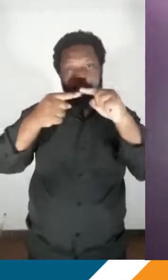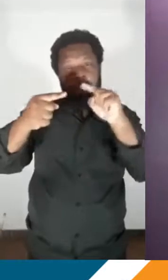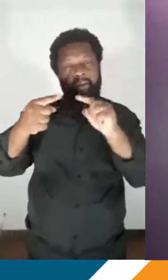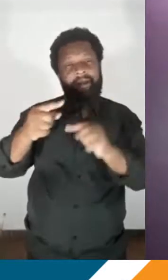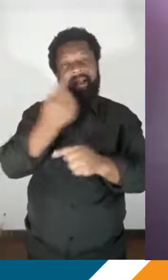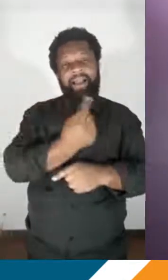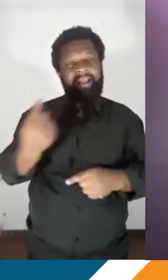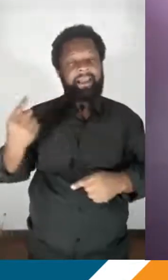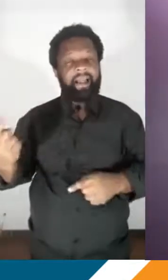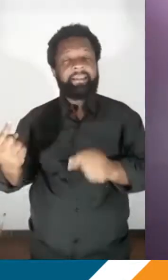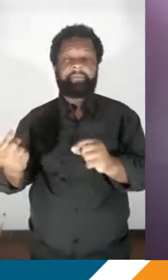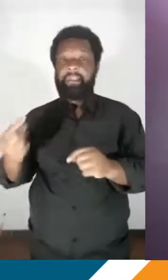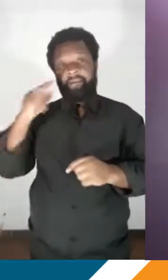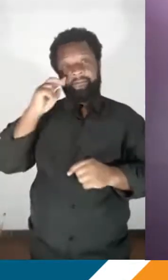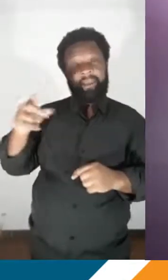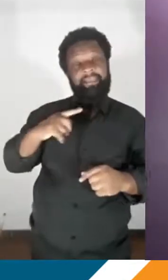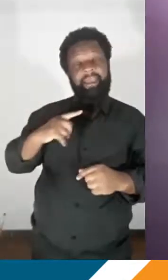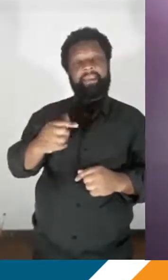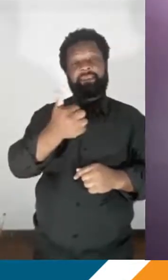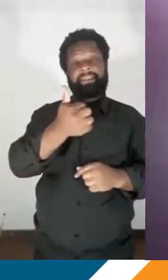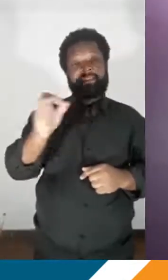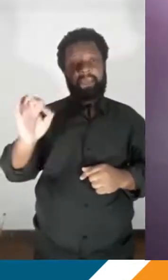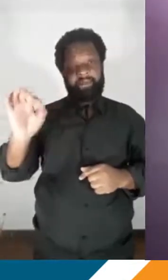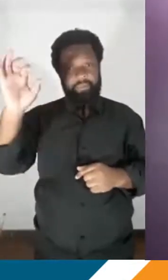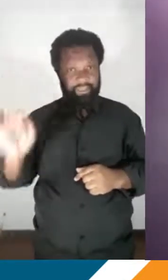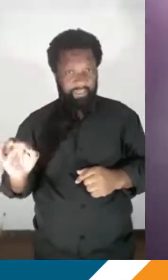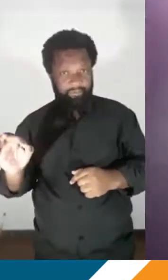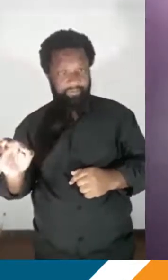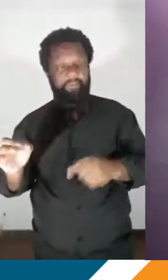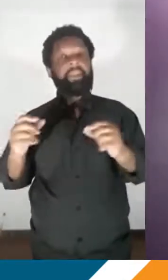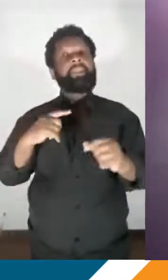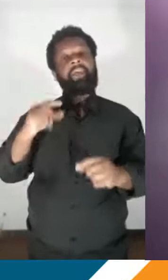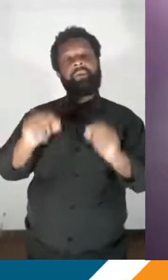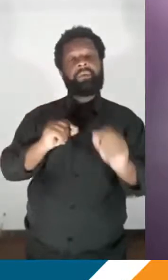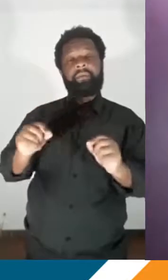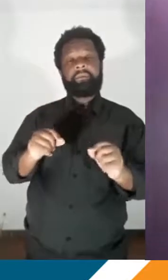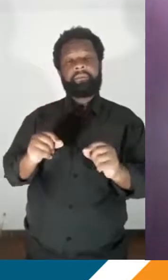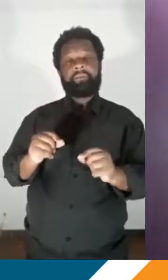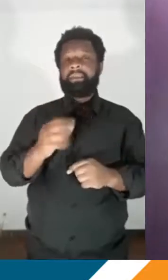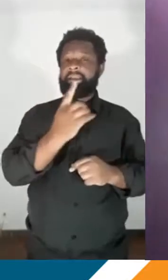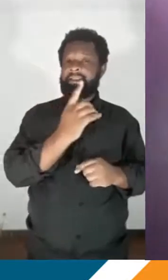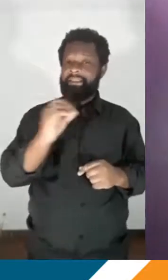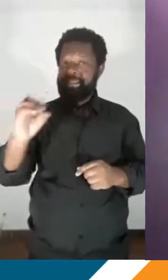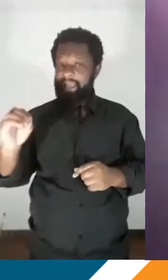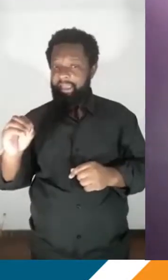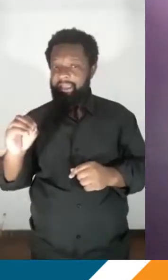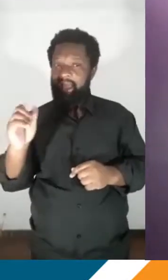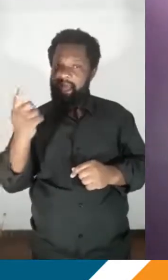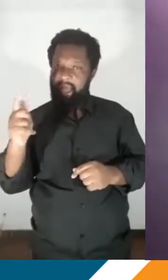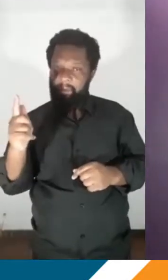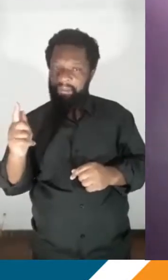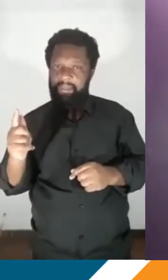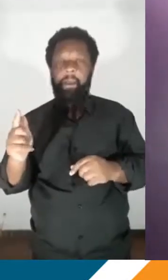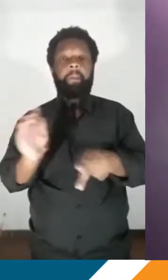cada, nesse caso aqui, como eu tenho esse 100% aqui, esse 100 escrito, eu tenho